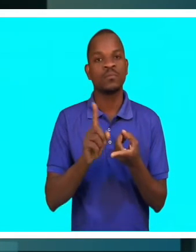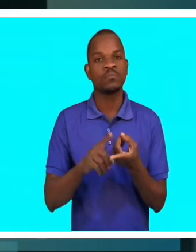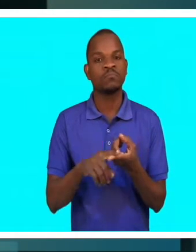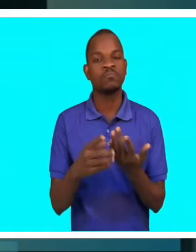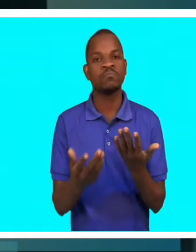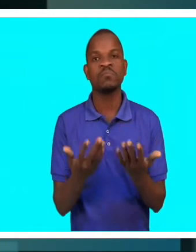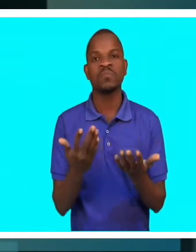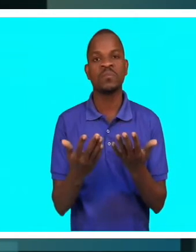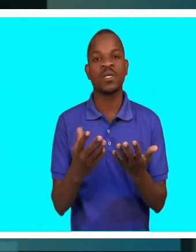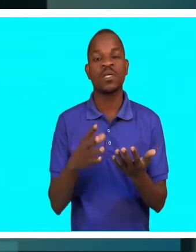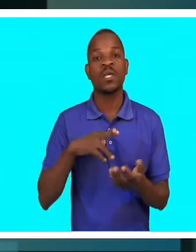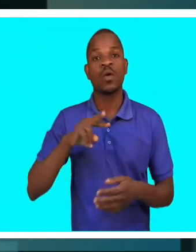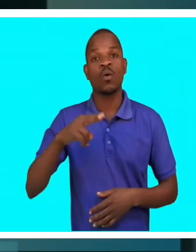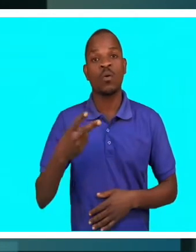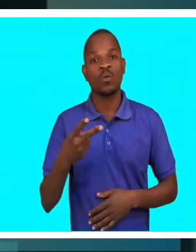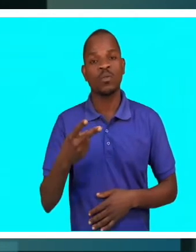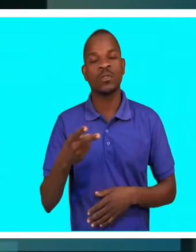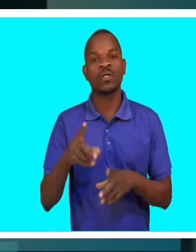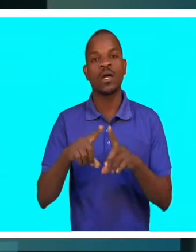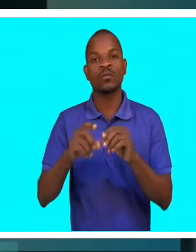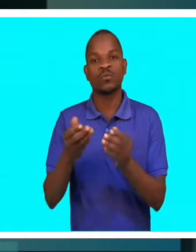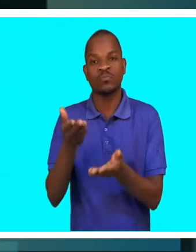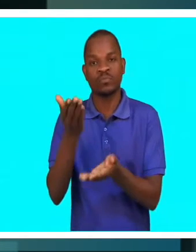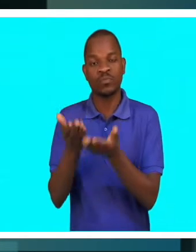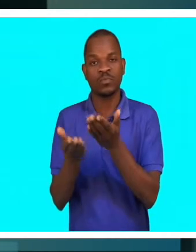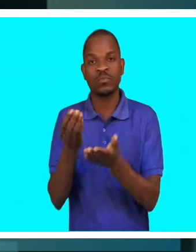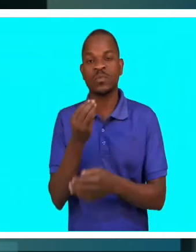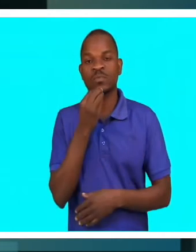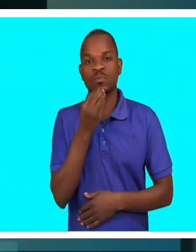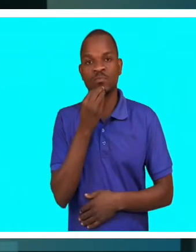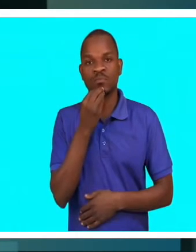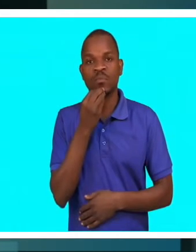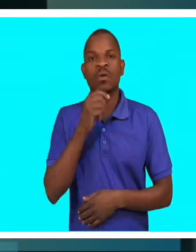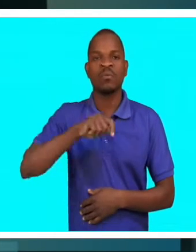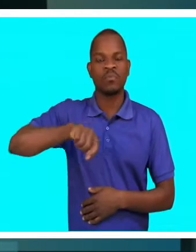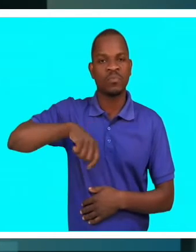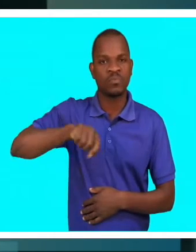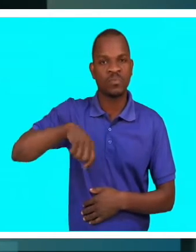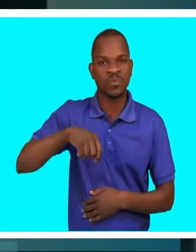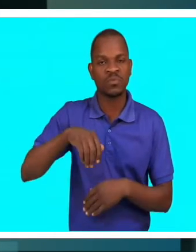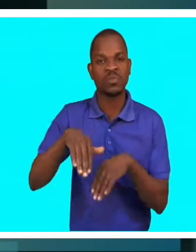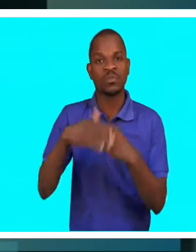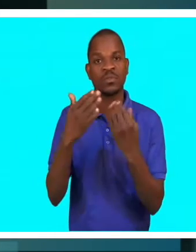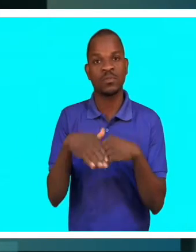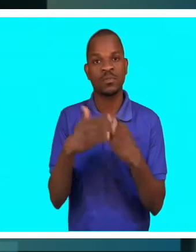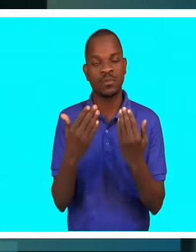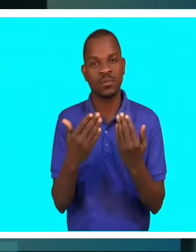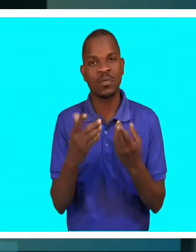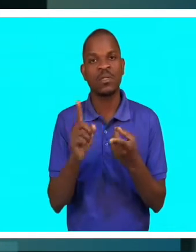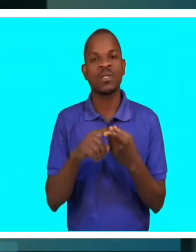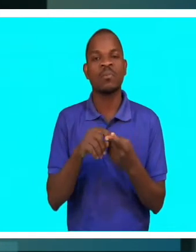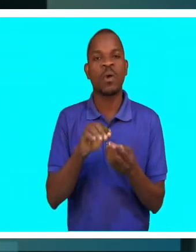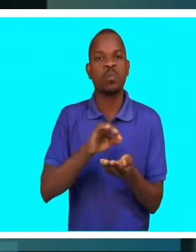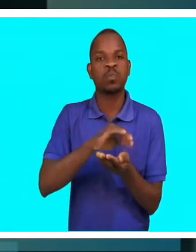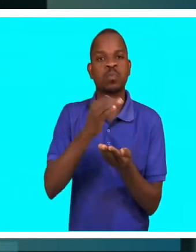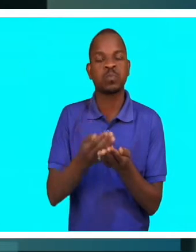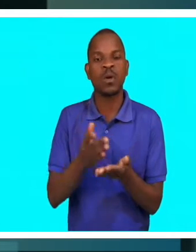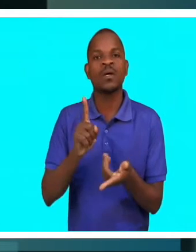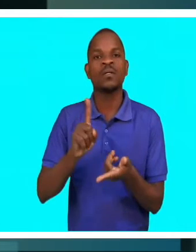Assim como as próprias combinações alimentares em termos de preparações diárias, de